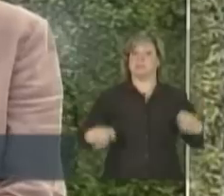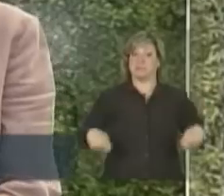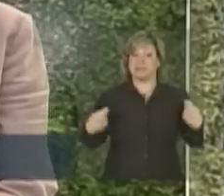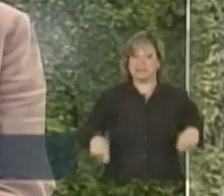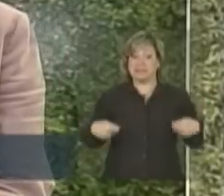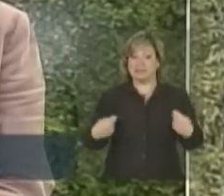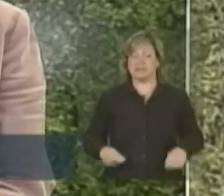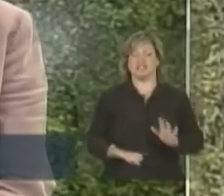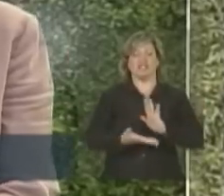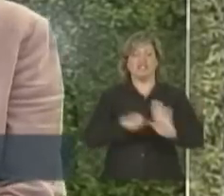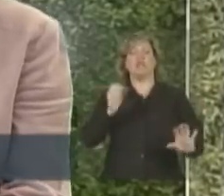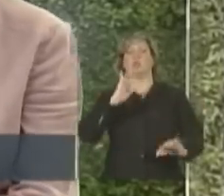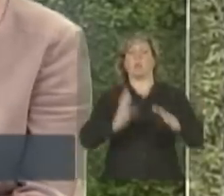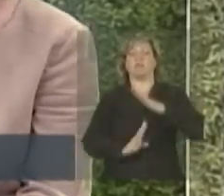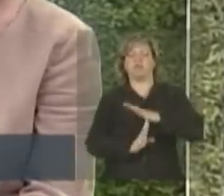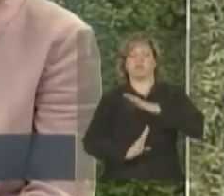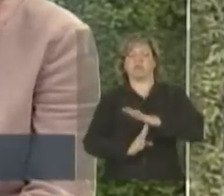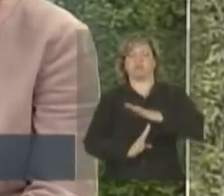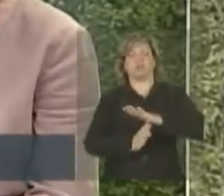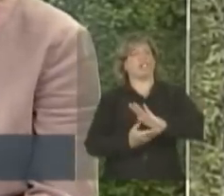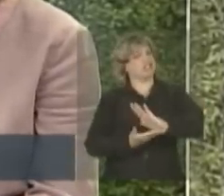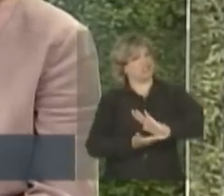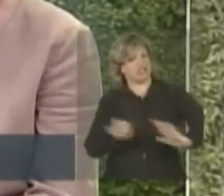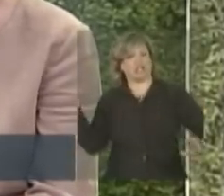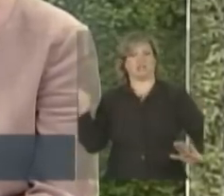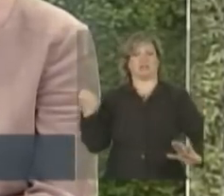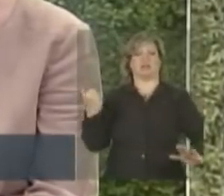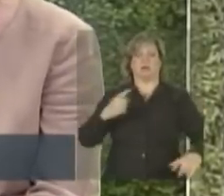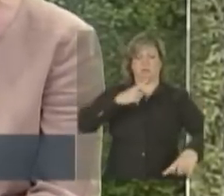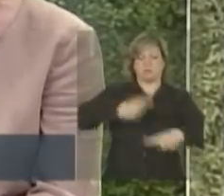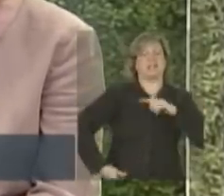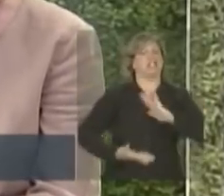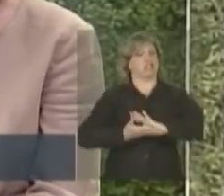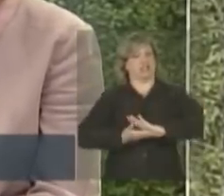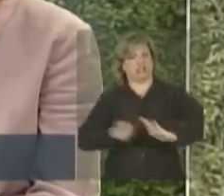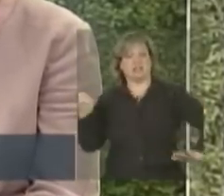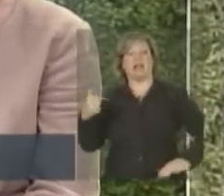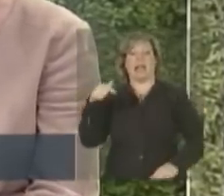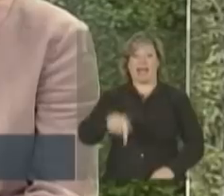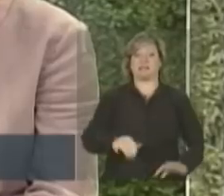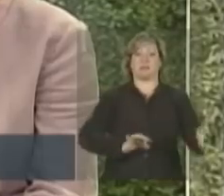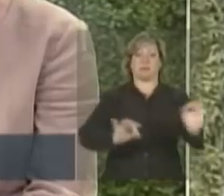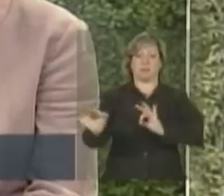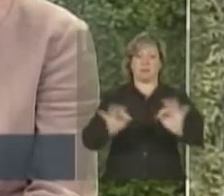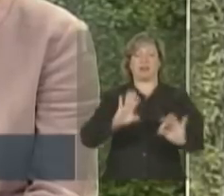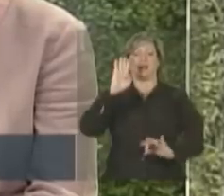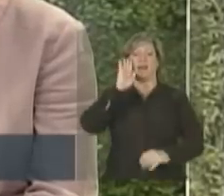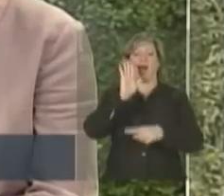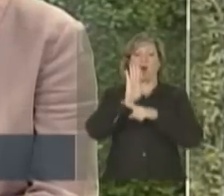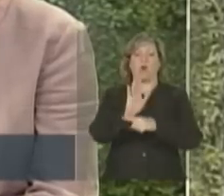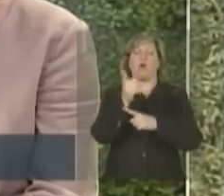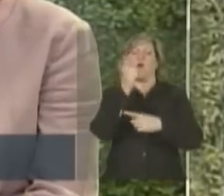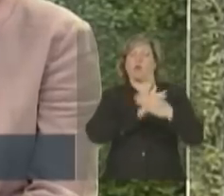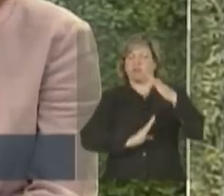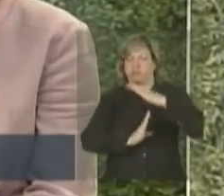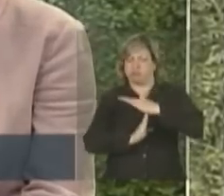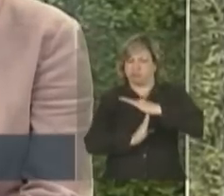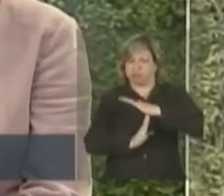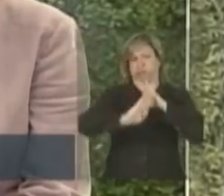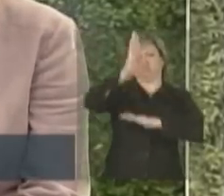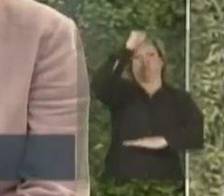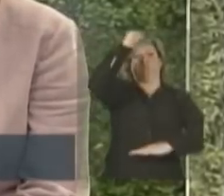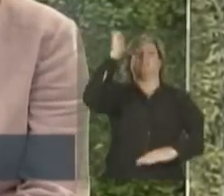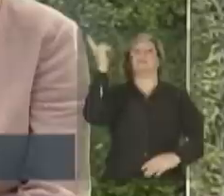retirar limites, nós devemos retirar barreiras. E este plano está voltado a superar